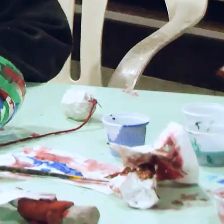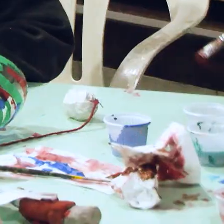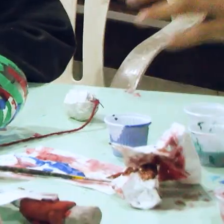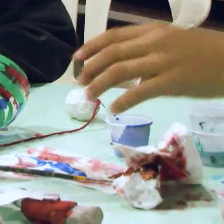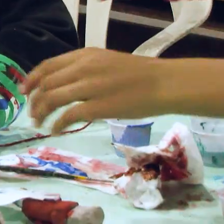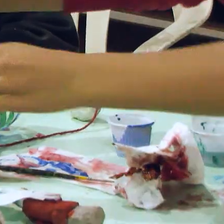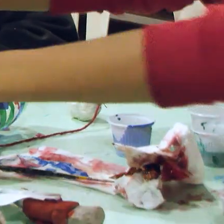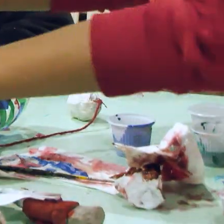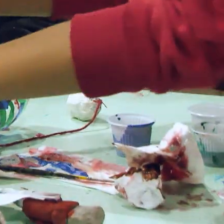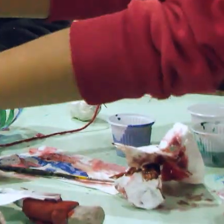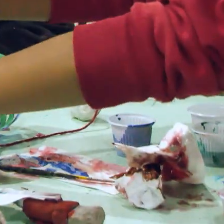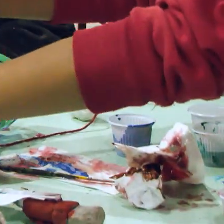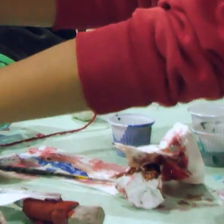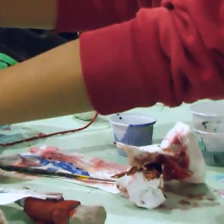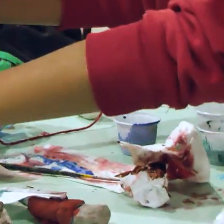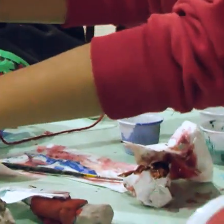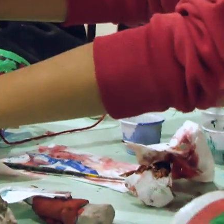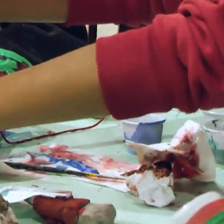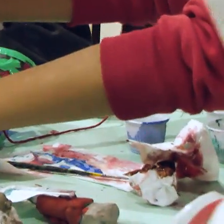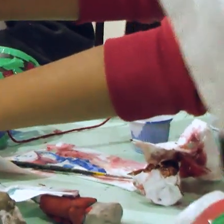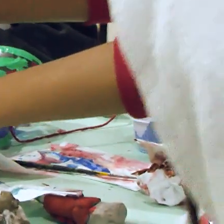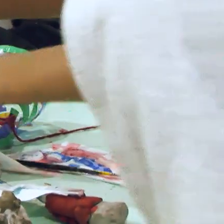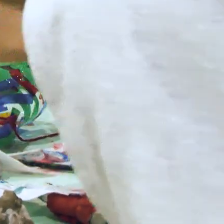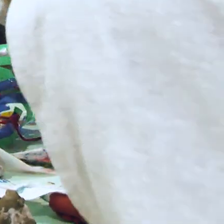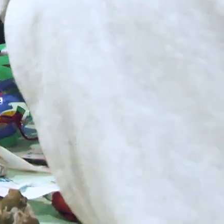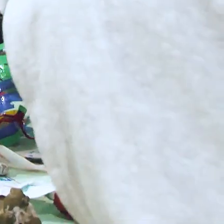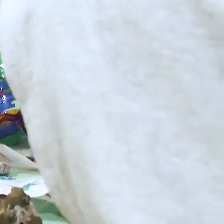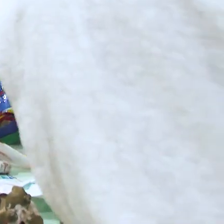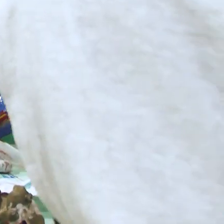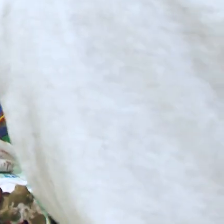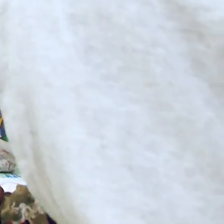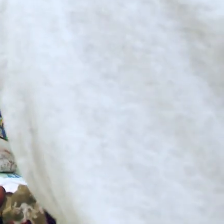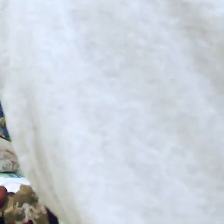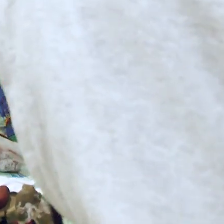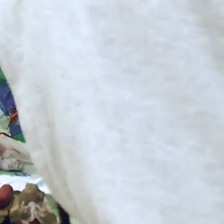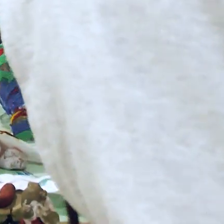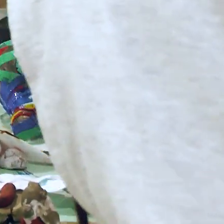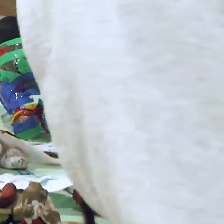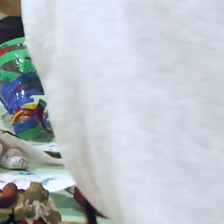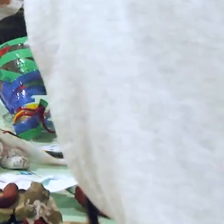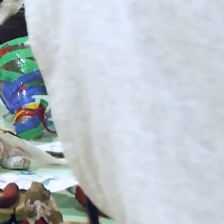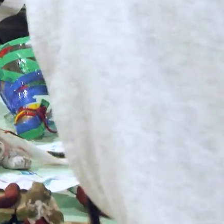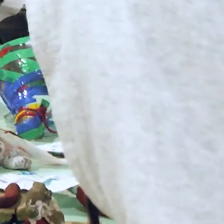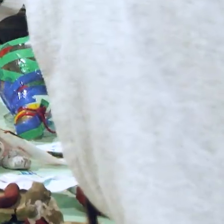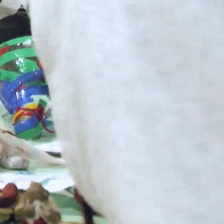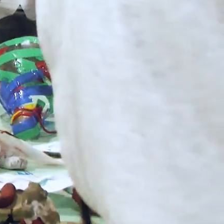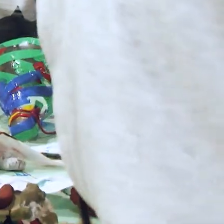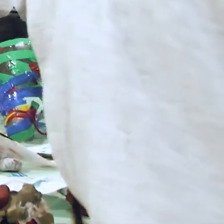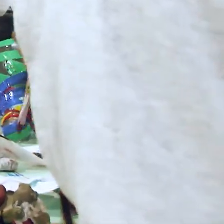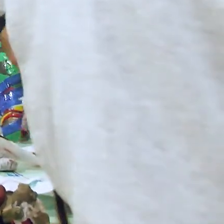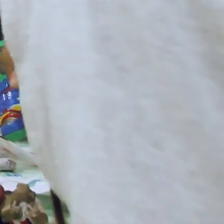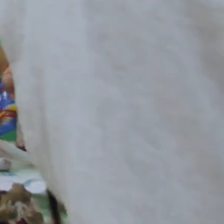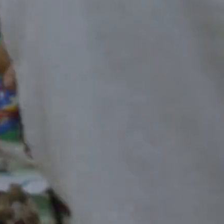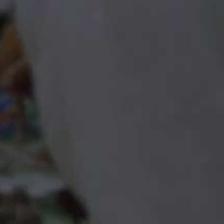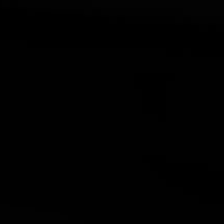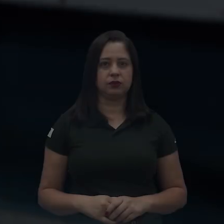uma lata e um desse? Daí tem 2 pequenos na família. Vermelho que eu vou pintar depois de você. Mas aí então deixa esse pra enfrentar